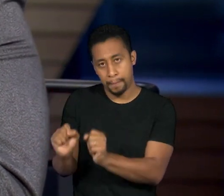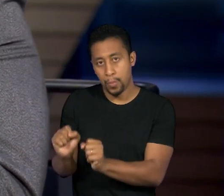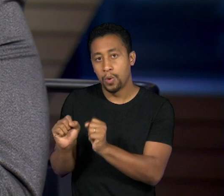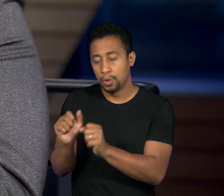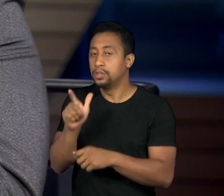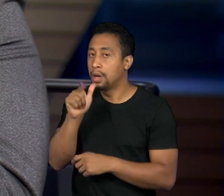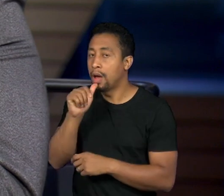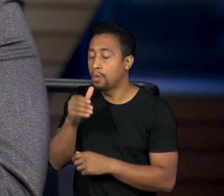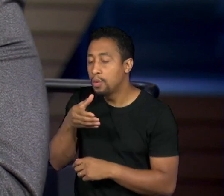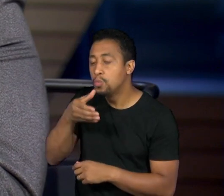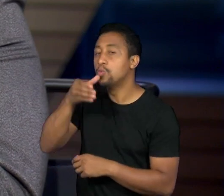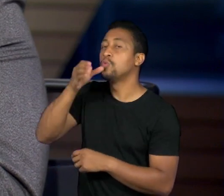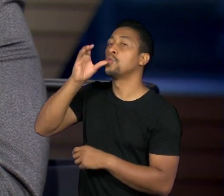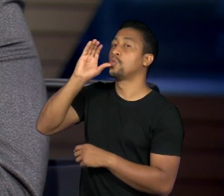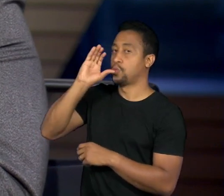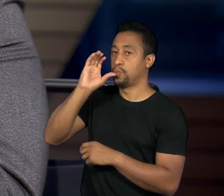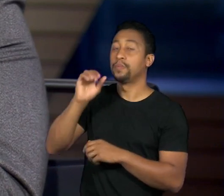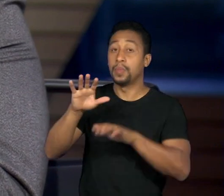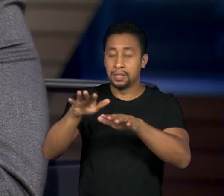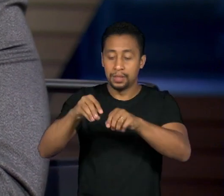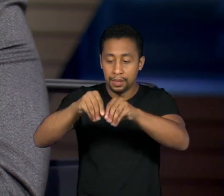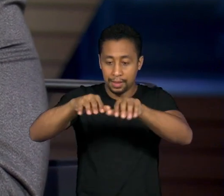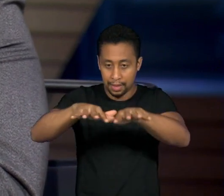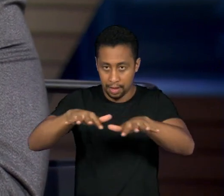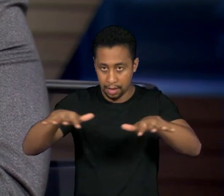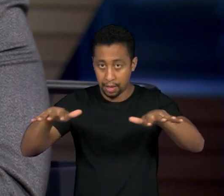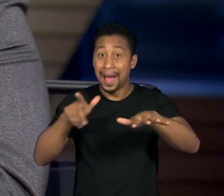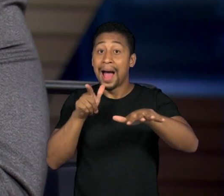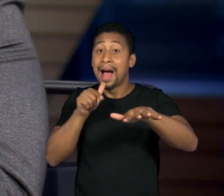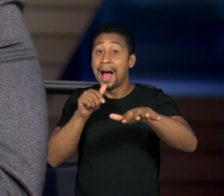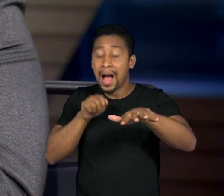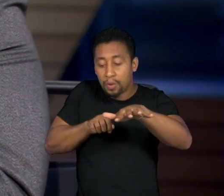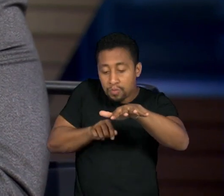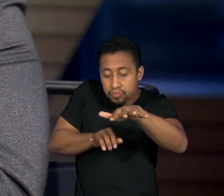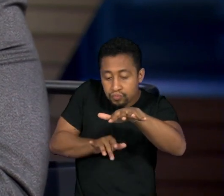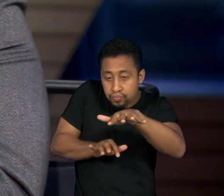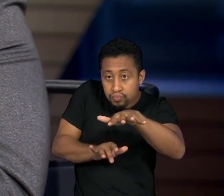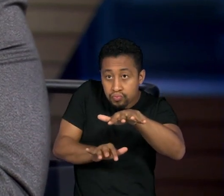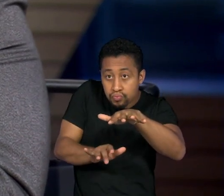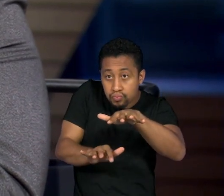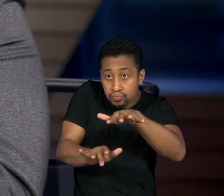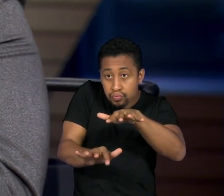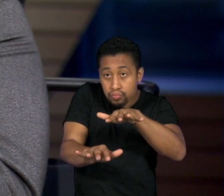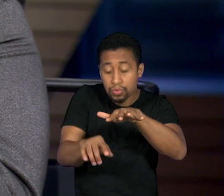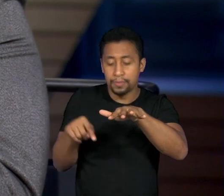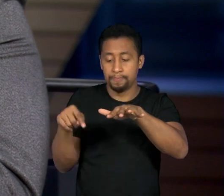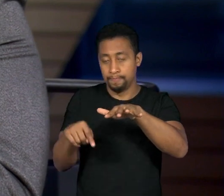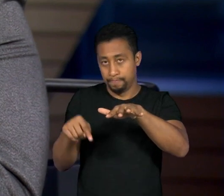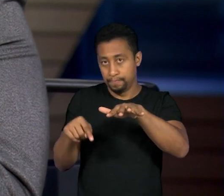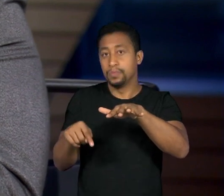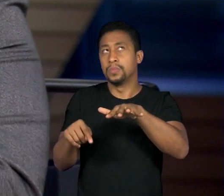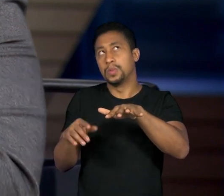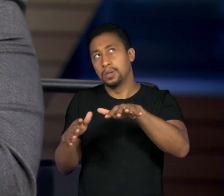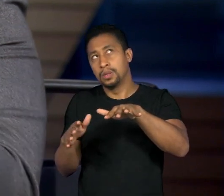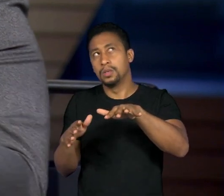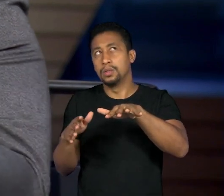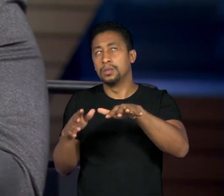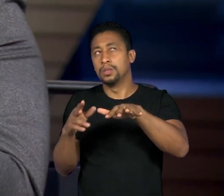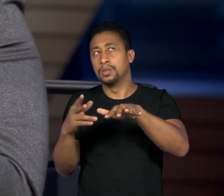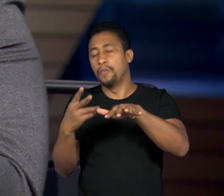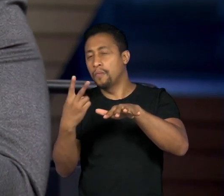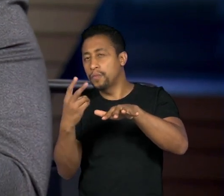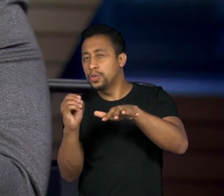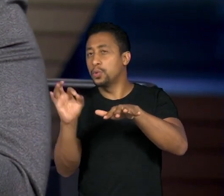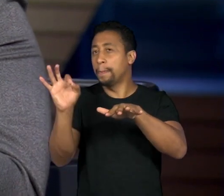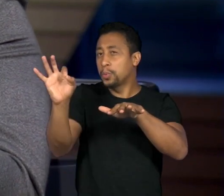aquíferos subterrâneos mapeados, nós temos algo em torno de 15% da água doce global disponível dentro das